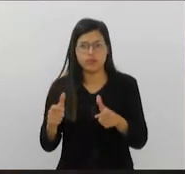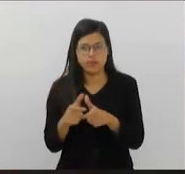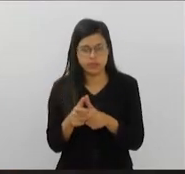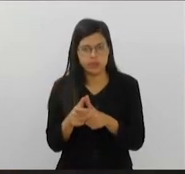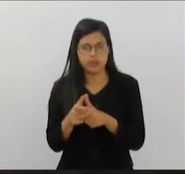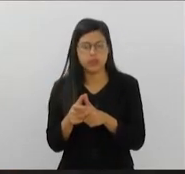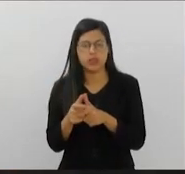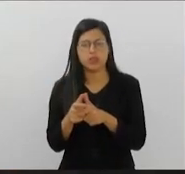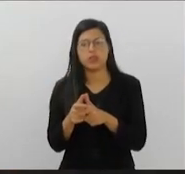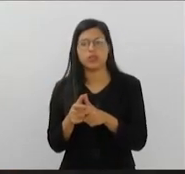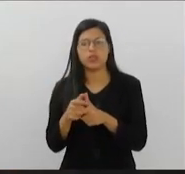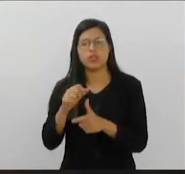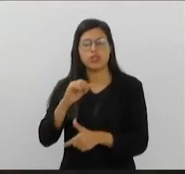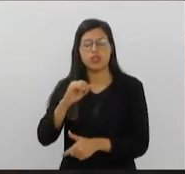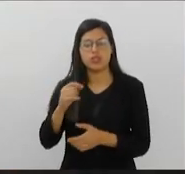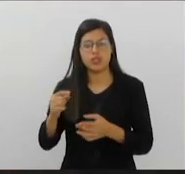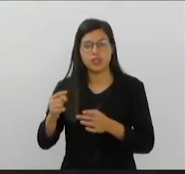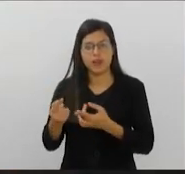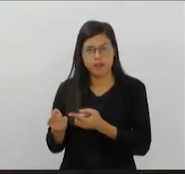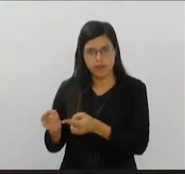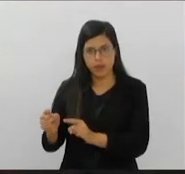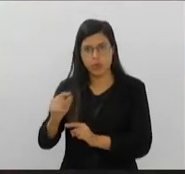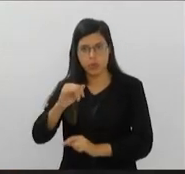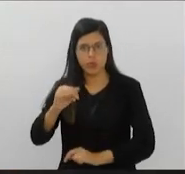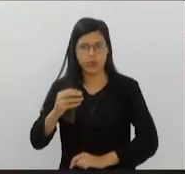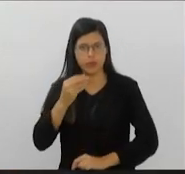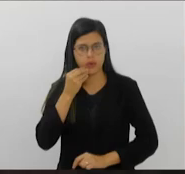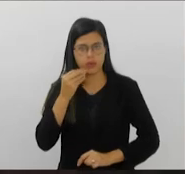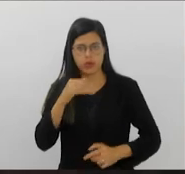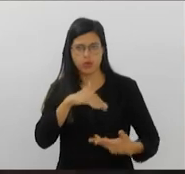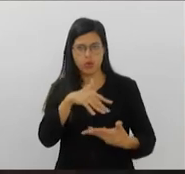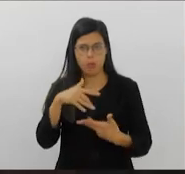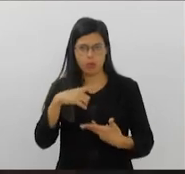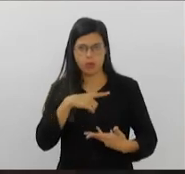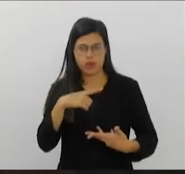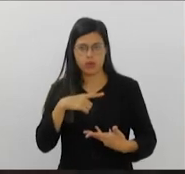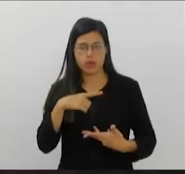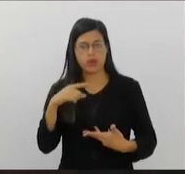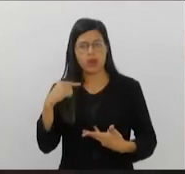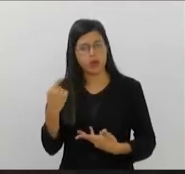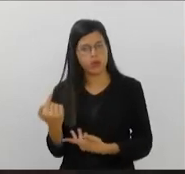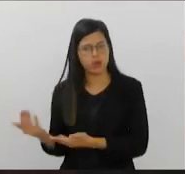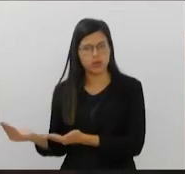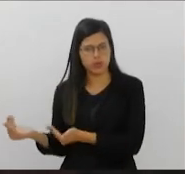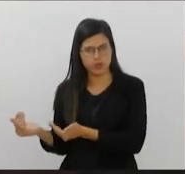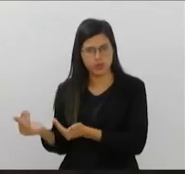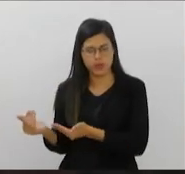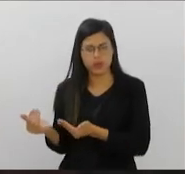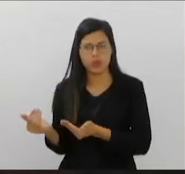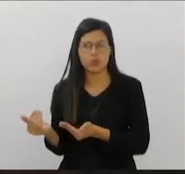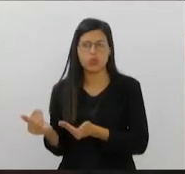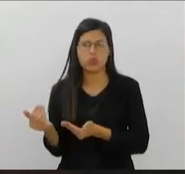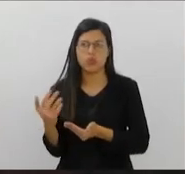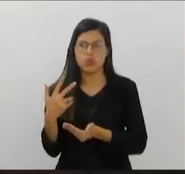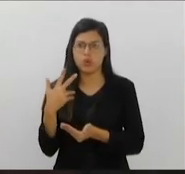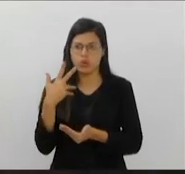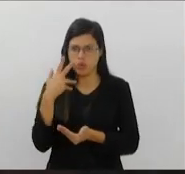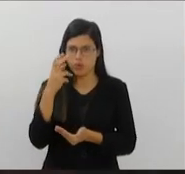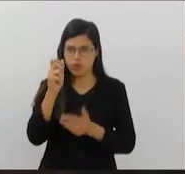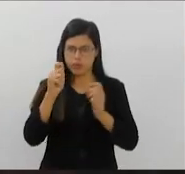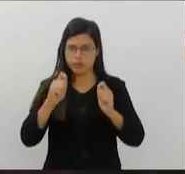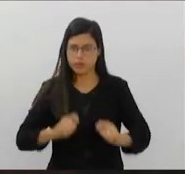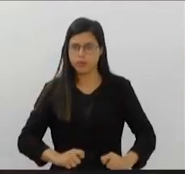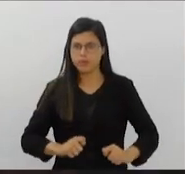e oportunidades que o mundo enfrenta. Nossa juventude, vibrante e cheia de potencial, está em uma